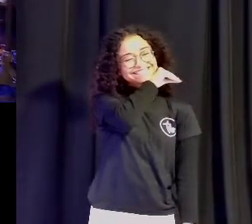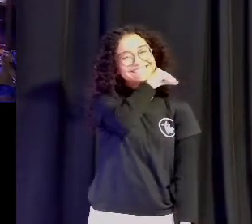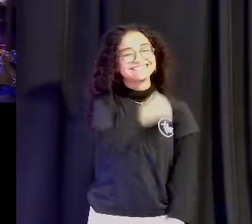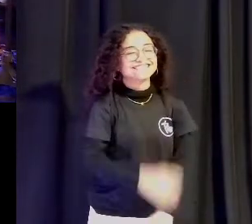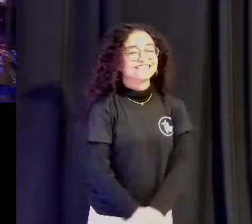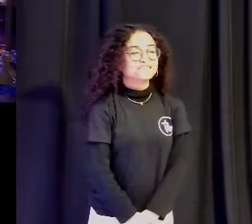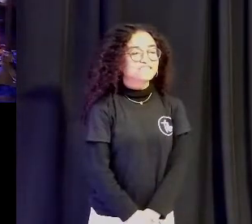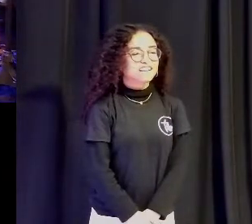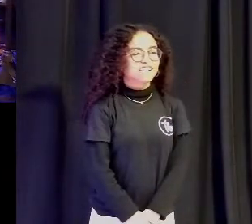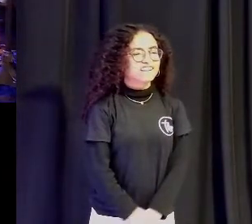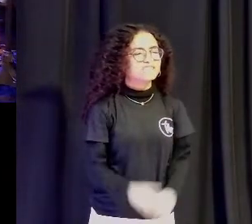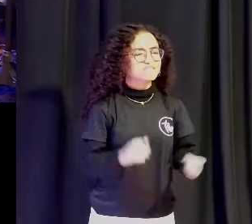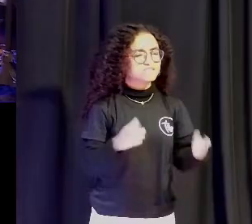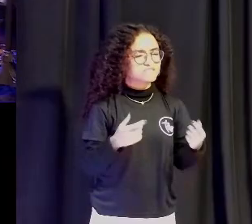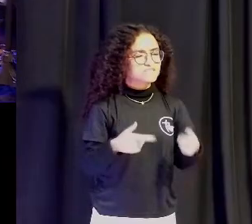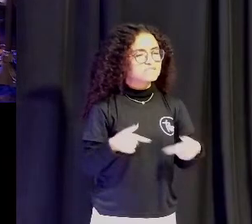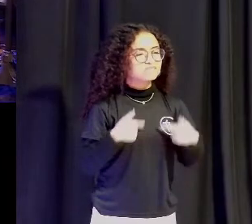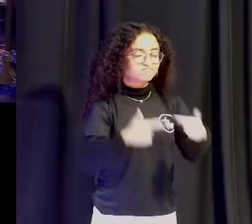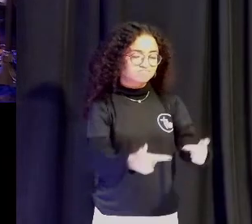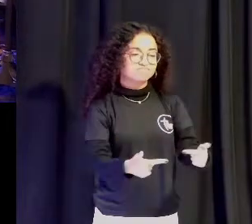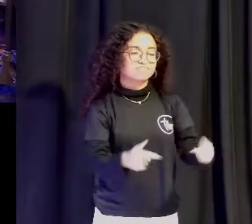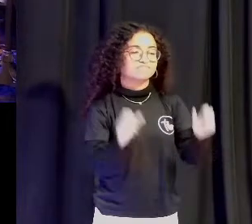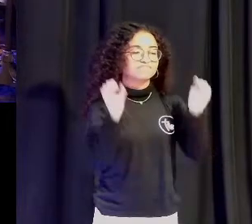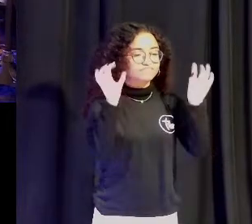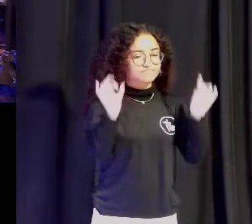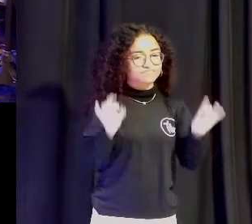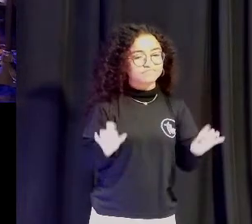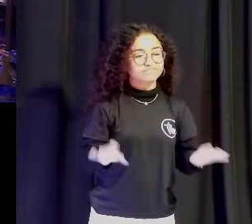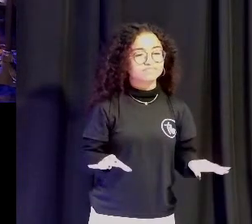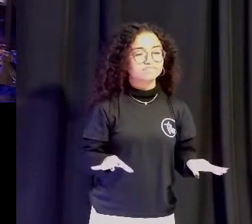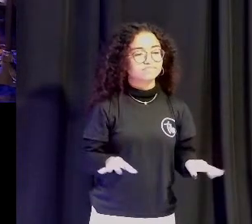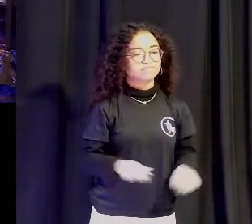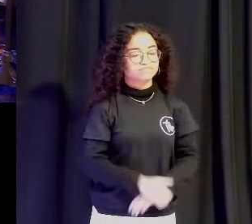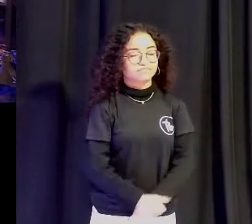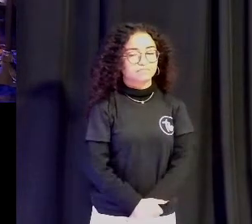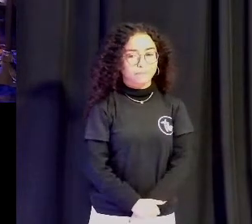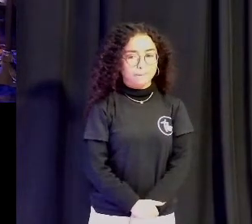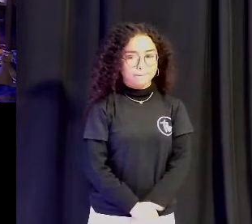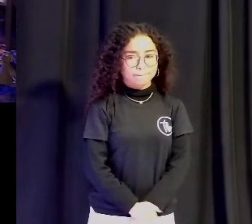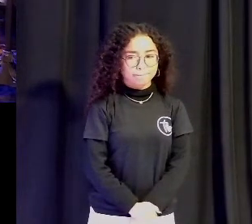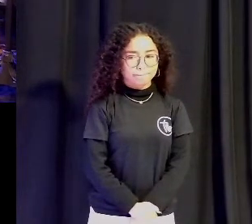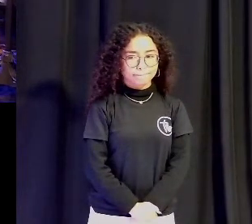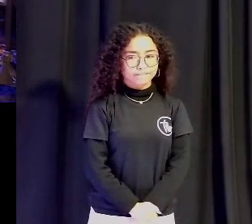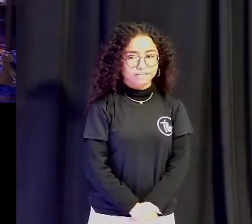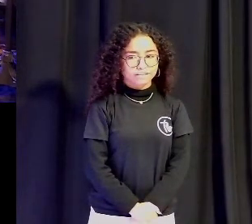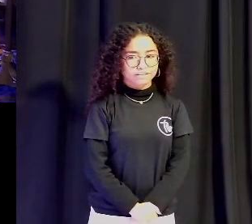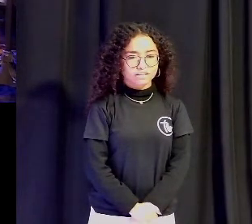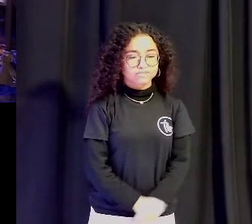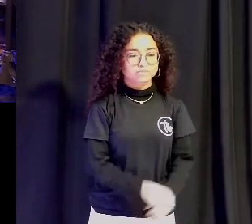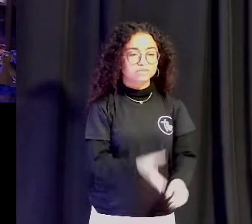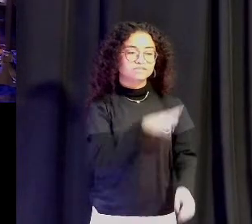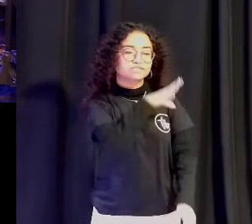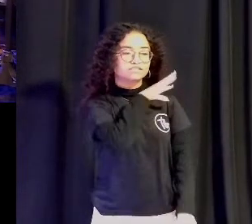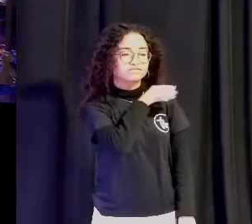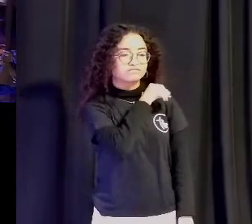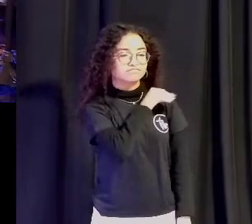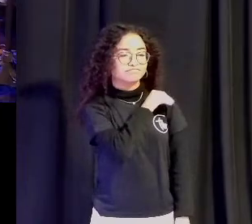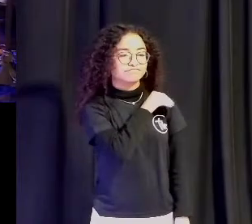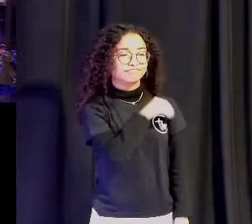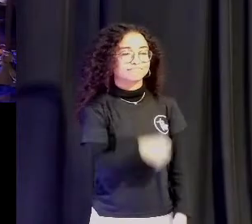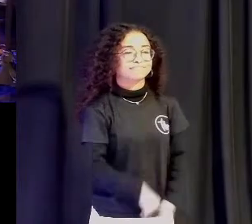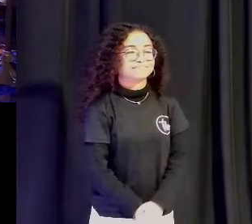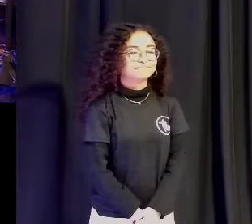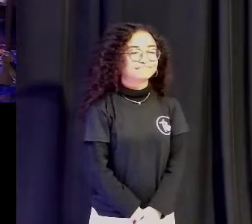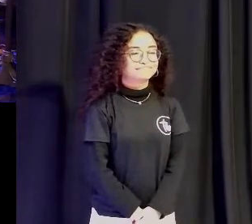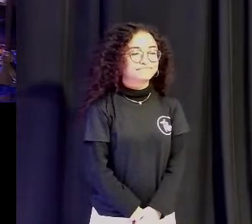né? Foi muito bom, né, Carlos? E a gurizada toda lá,